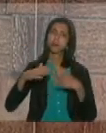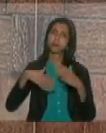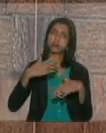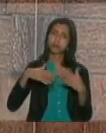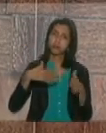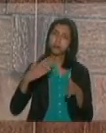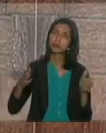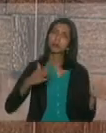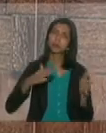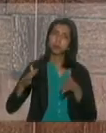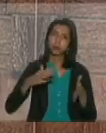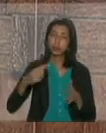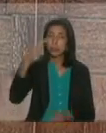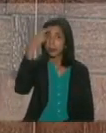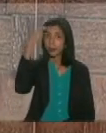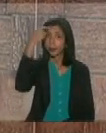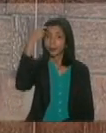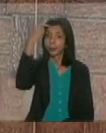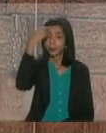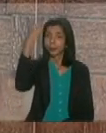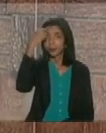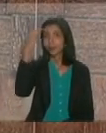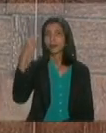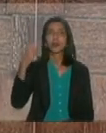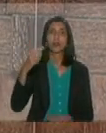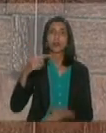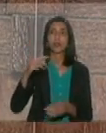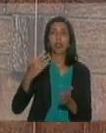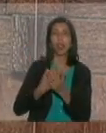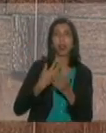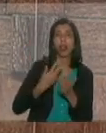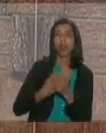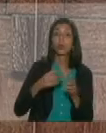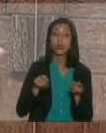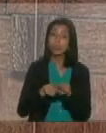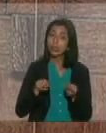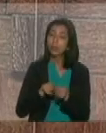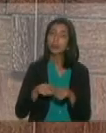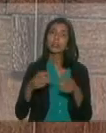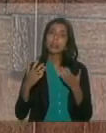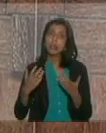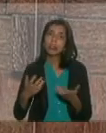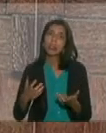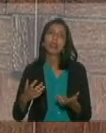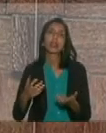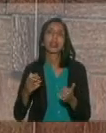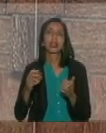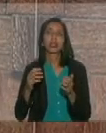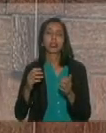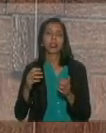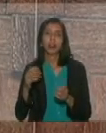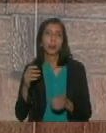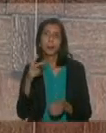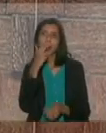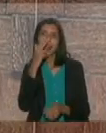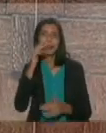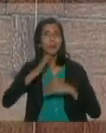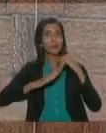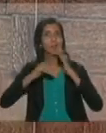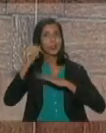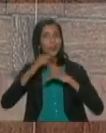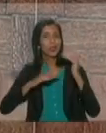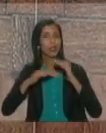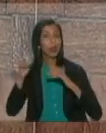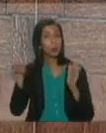assim, uma época da vida muito fissurada, né? Assim, de fazer aula e de até querer participar de uma coisa mais